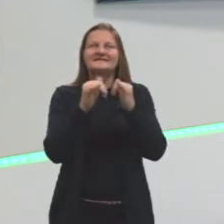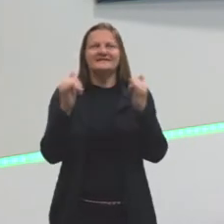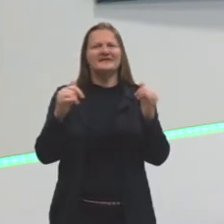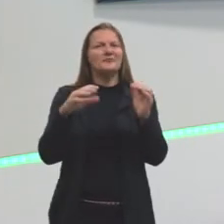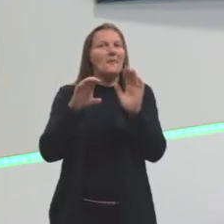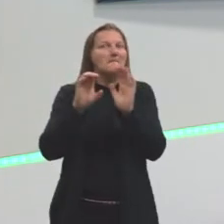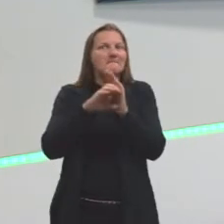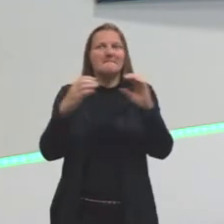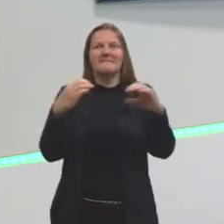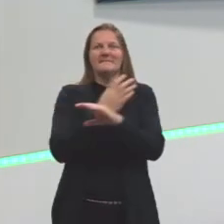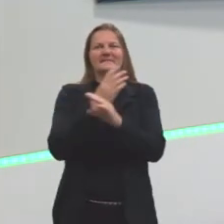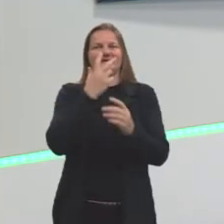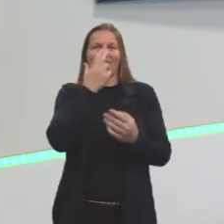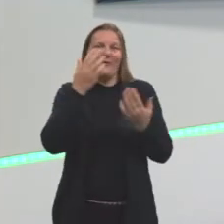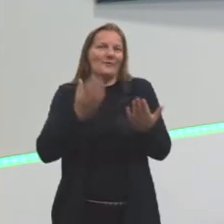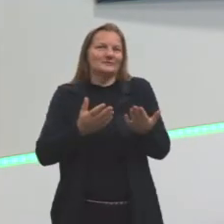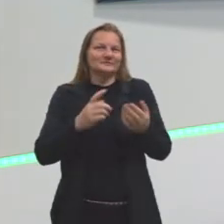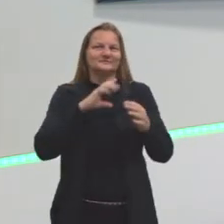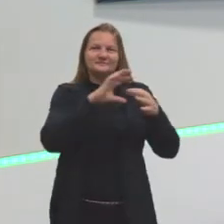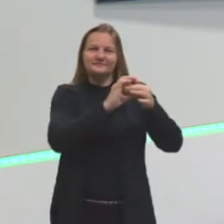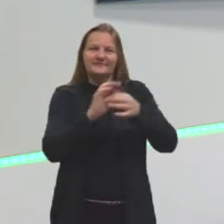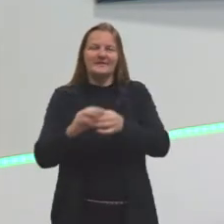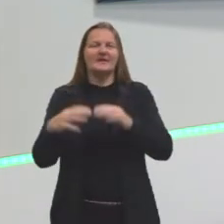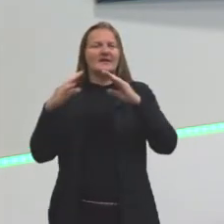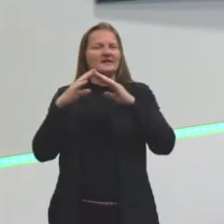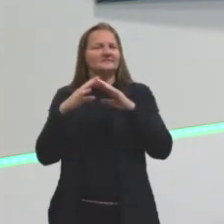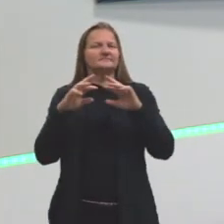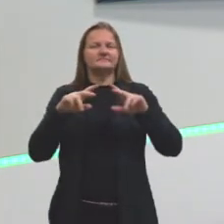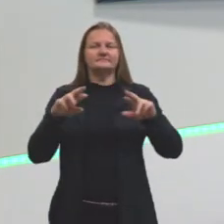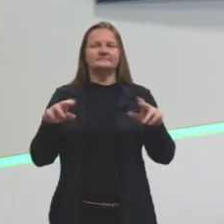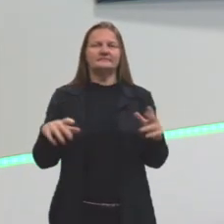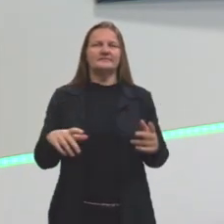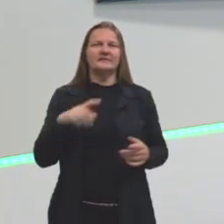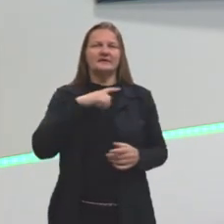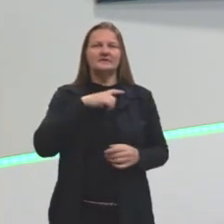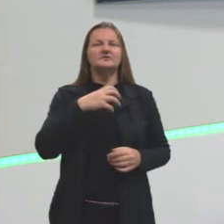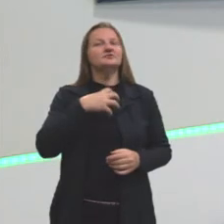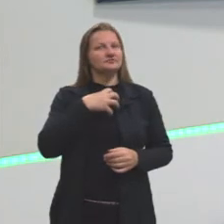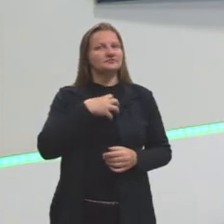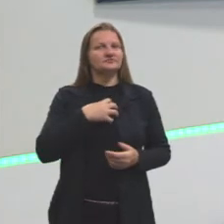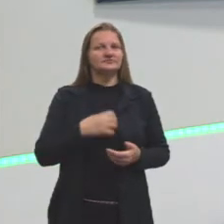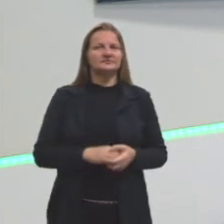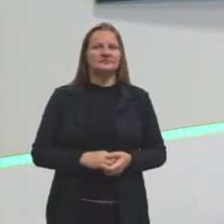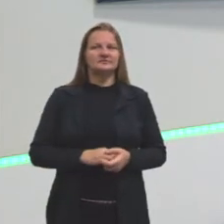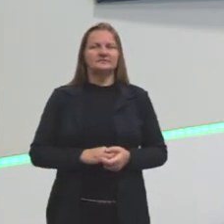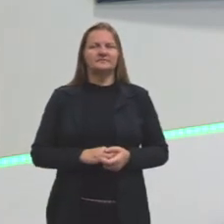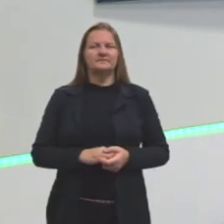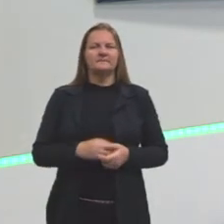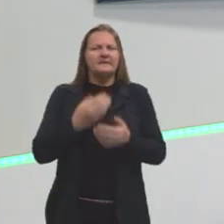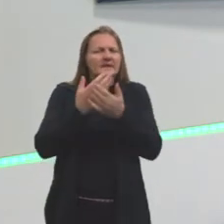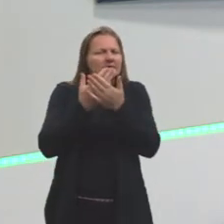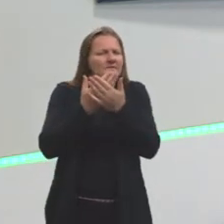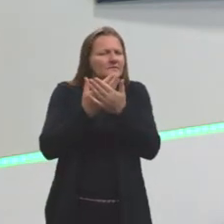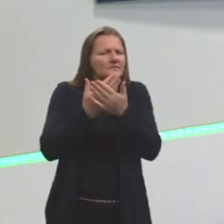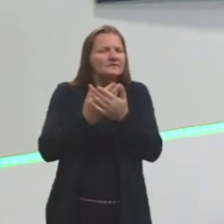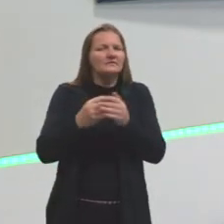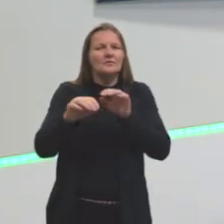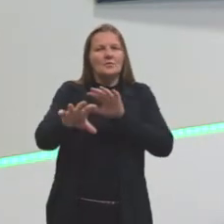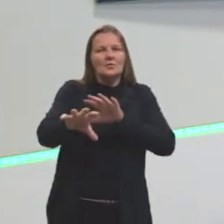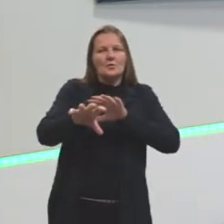como a gente conhece hoje né na nossas casas enfim já se começou né o estudo da eletricidade